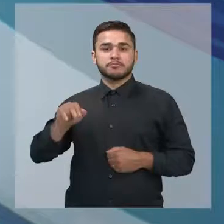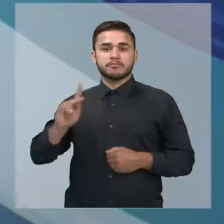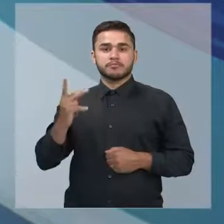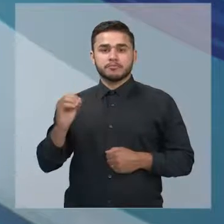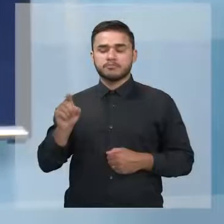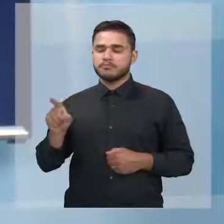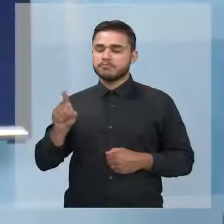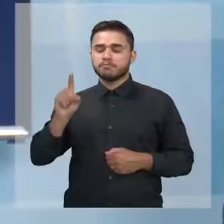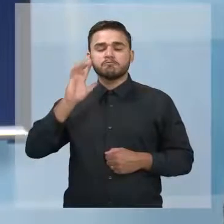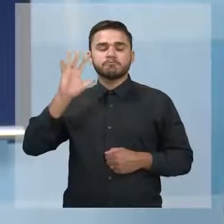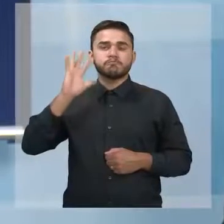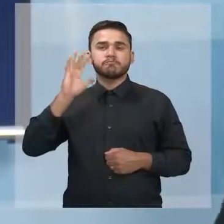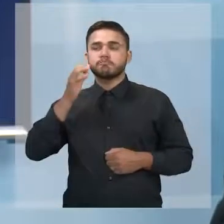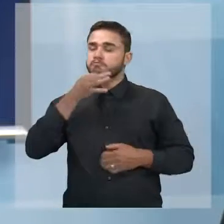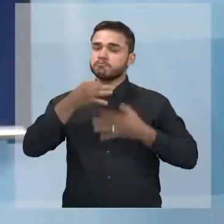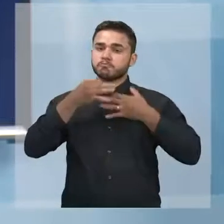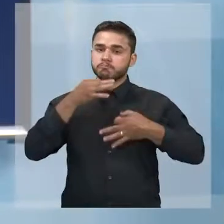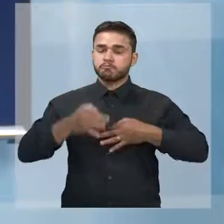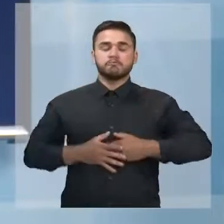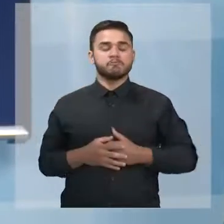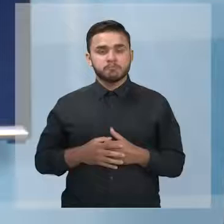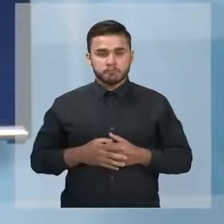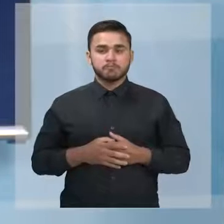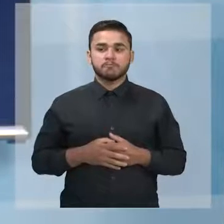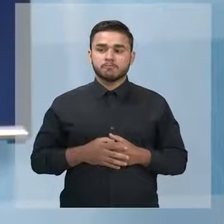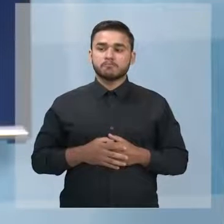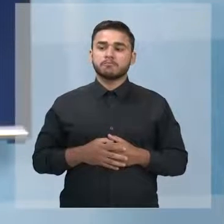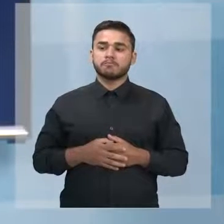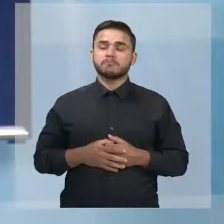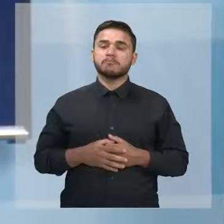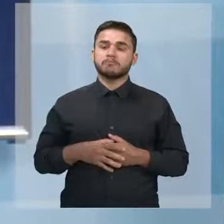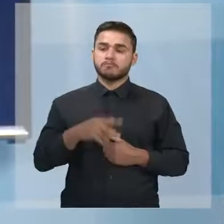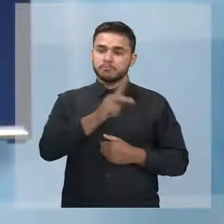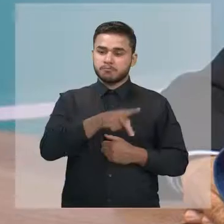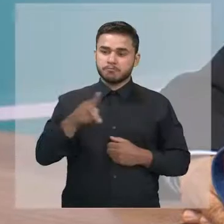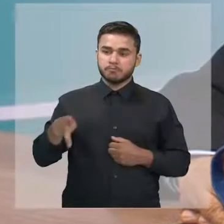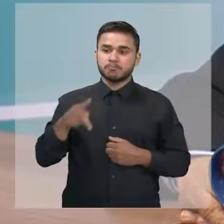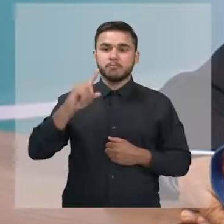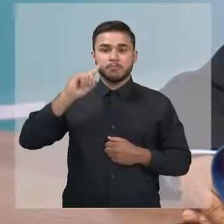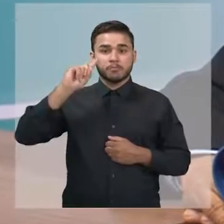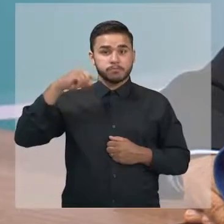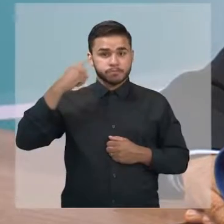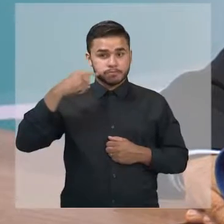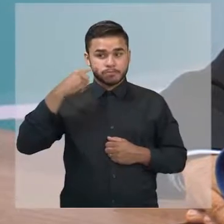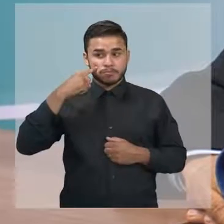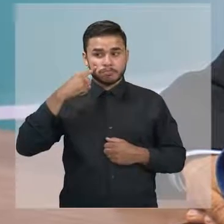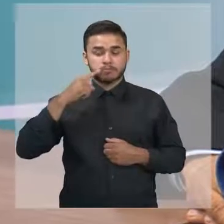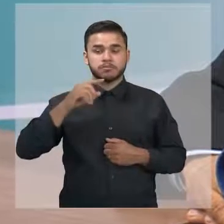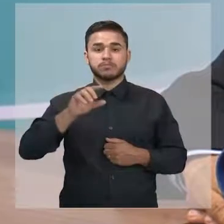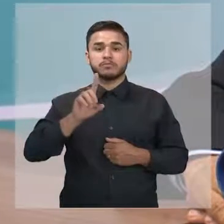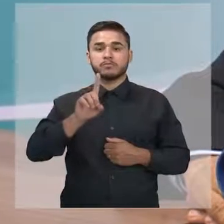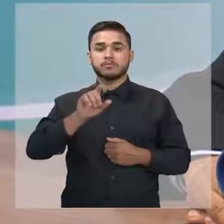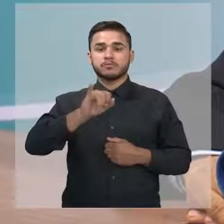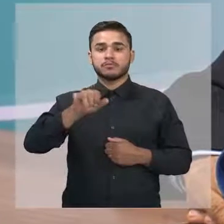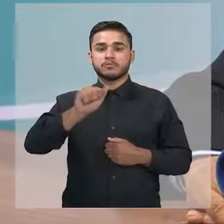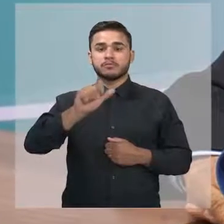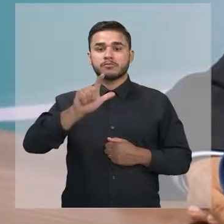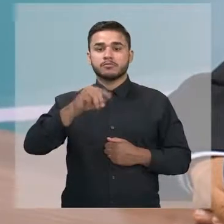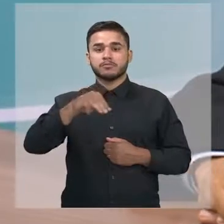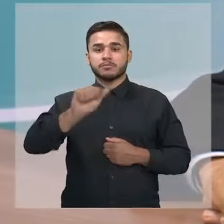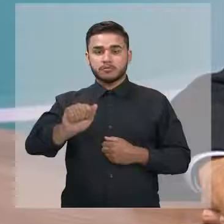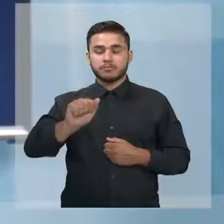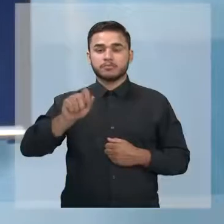sempre a refletir sobre os temas que propomos para a discussão. O também professor, advogado, Djalma